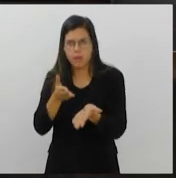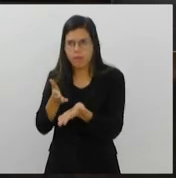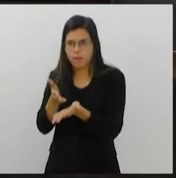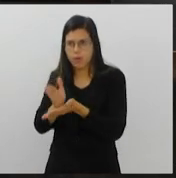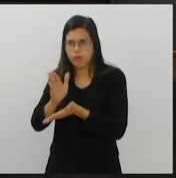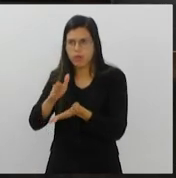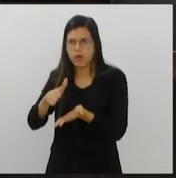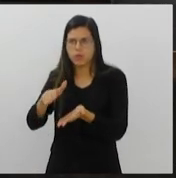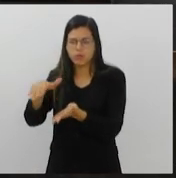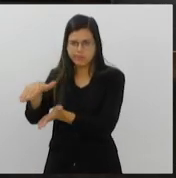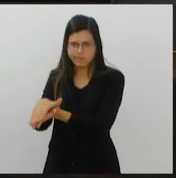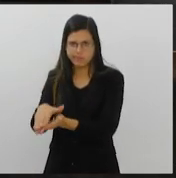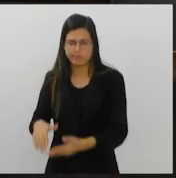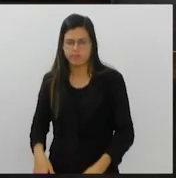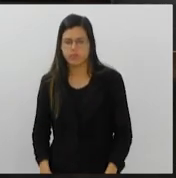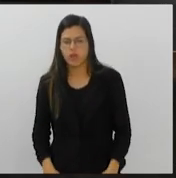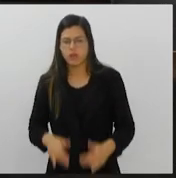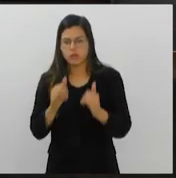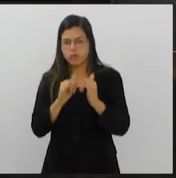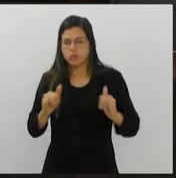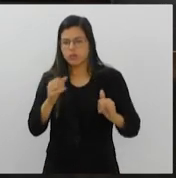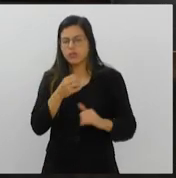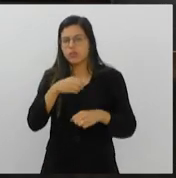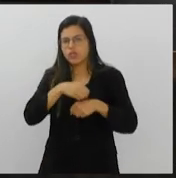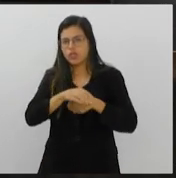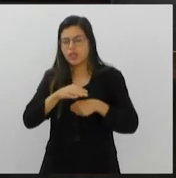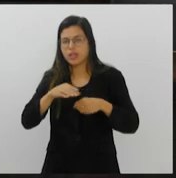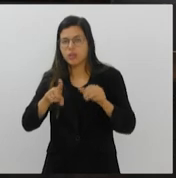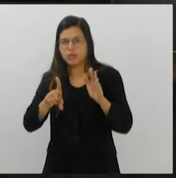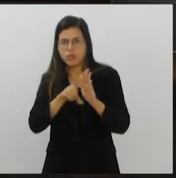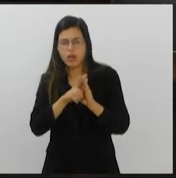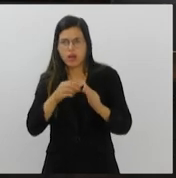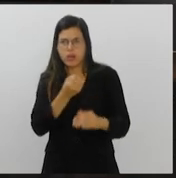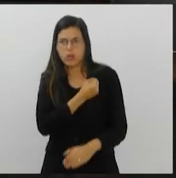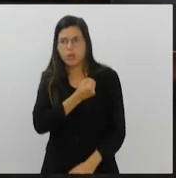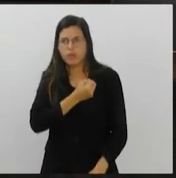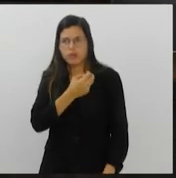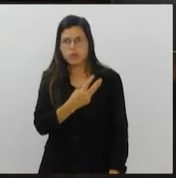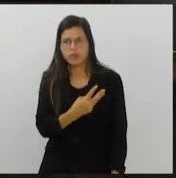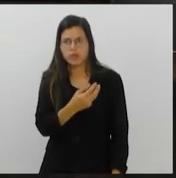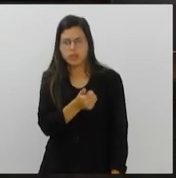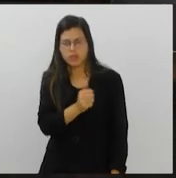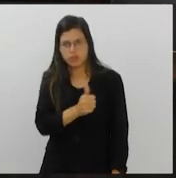Vai a promulgação. Anuncio, indicação legislativa número